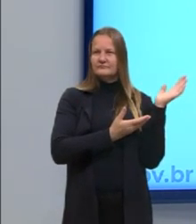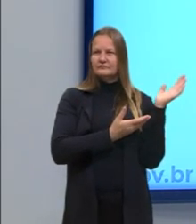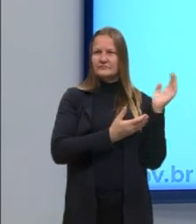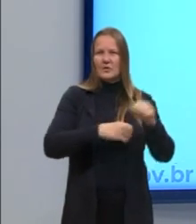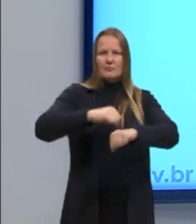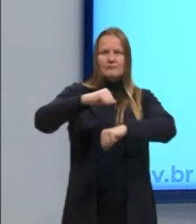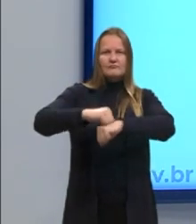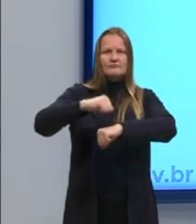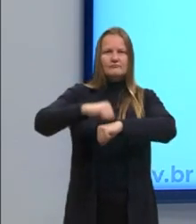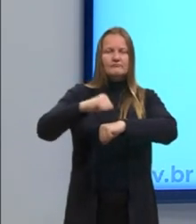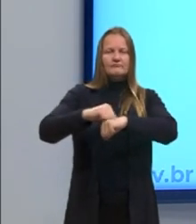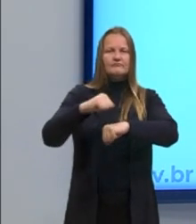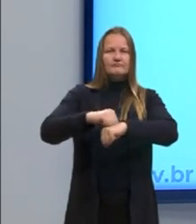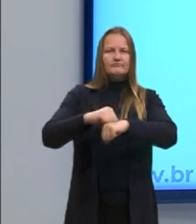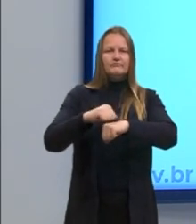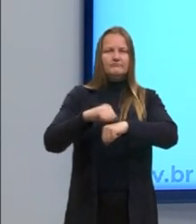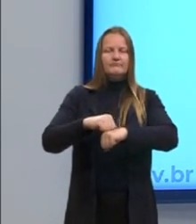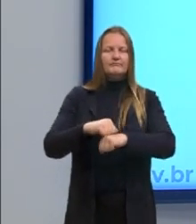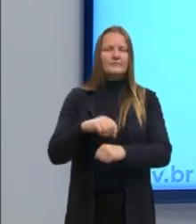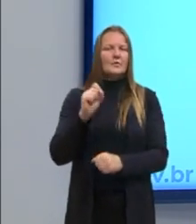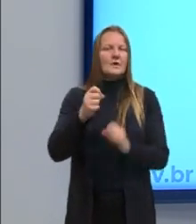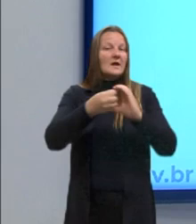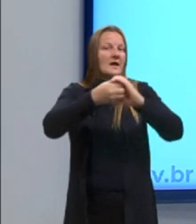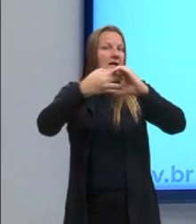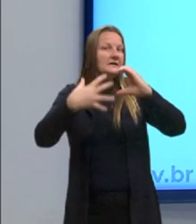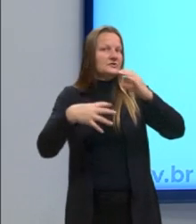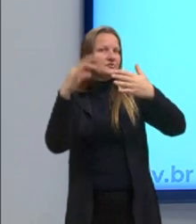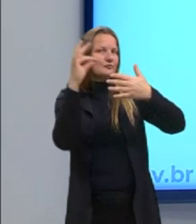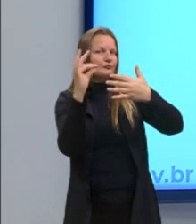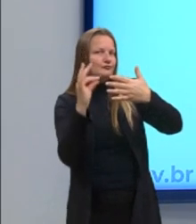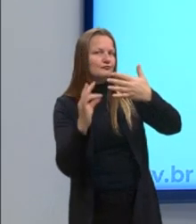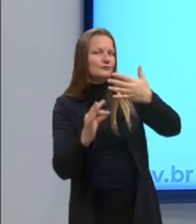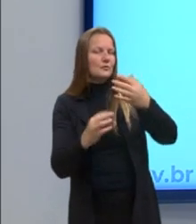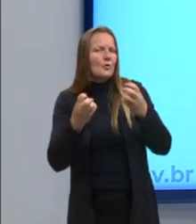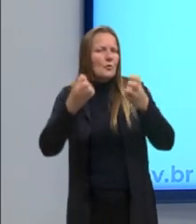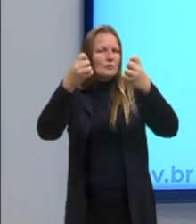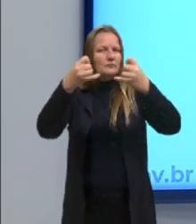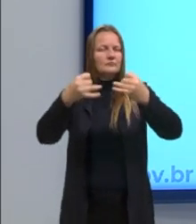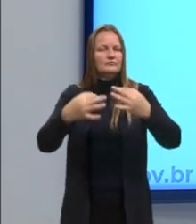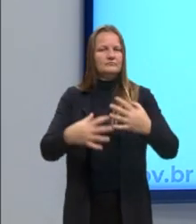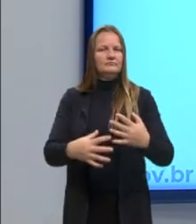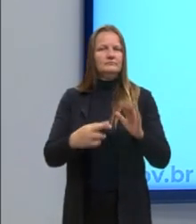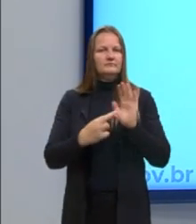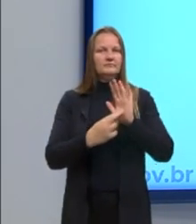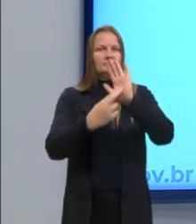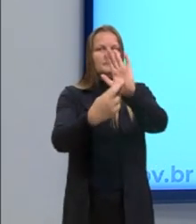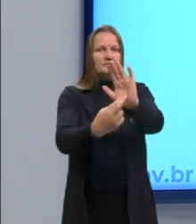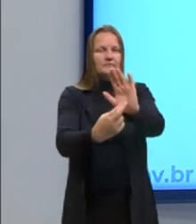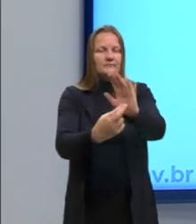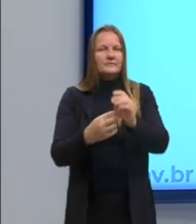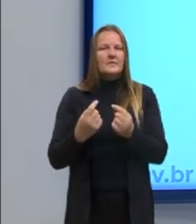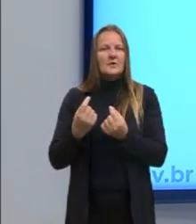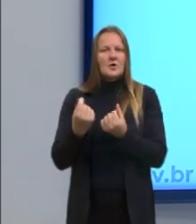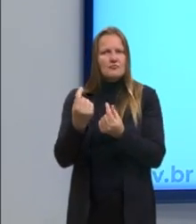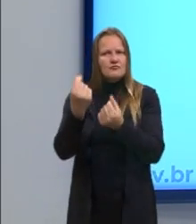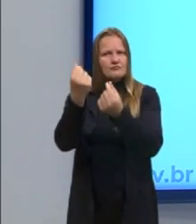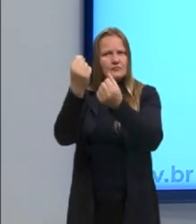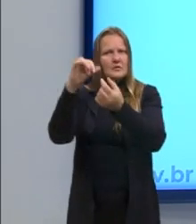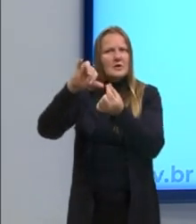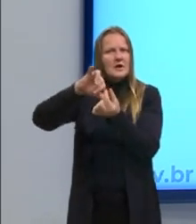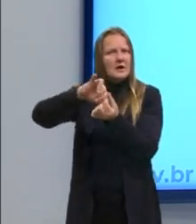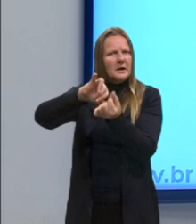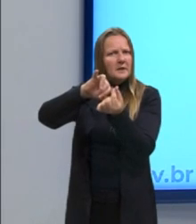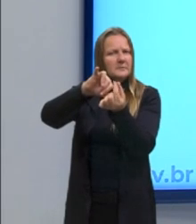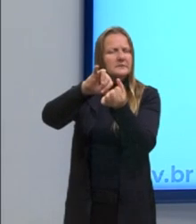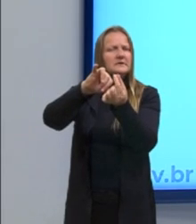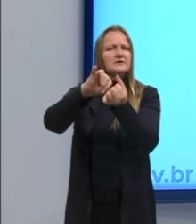vamos ver as características da modernidade que que é modernidade como é que ela se representa né Então olha o capitalismo industrial produção